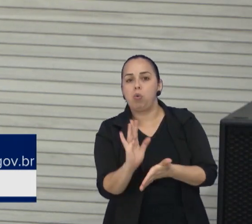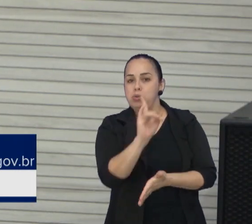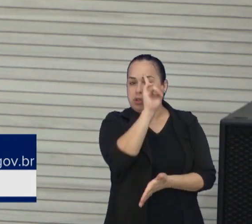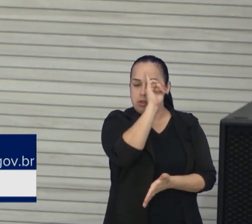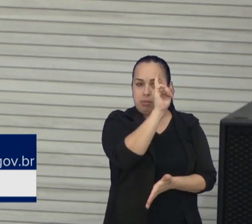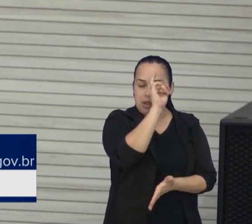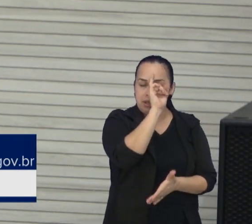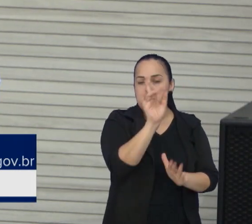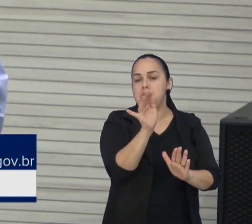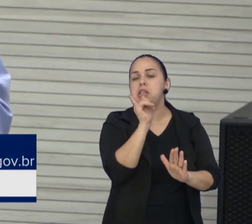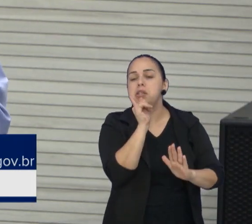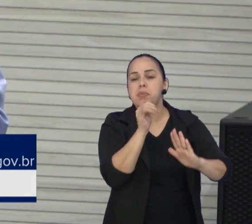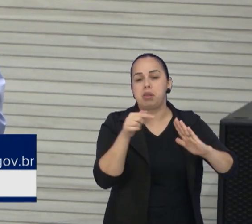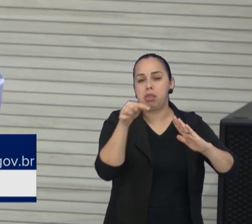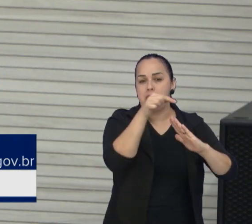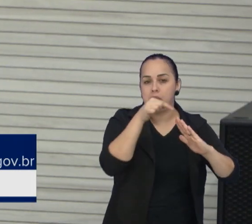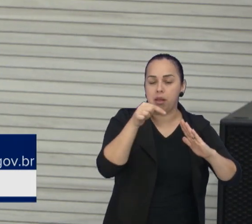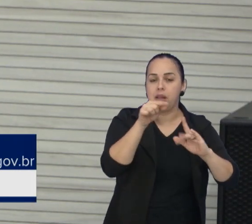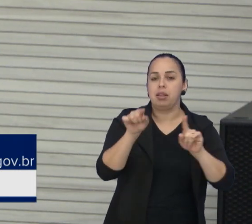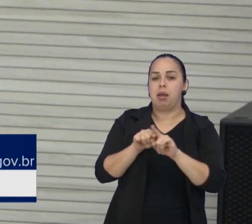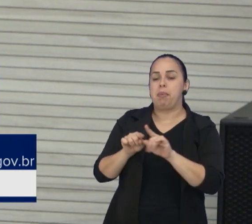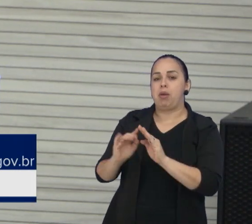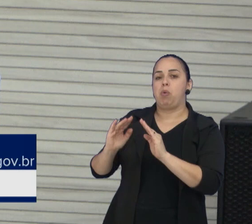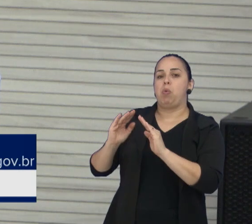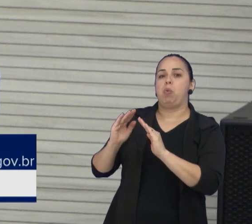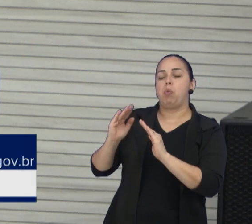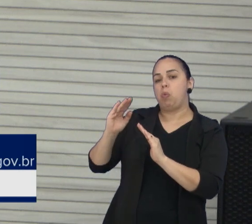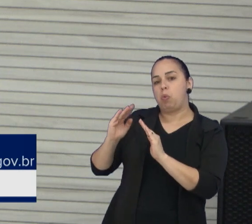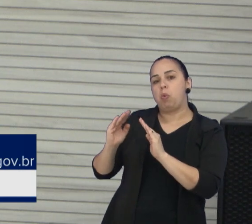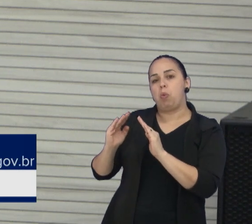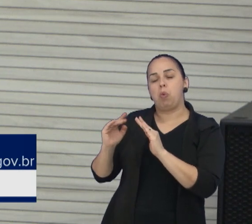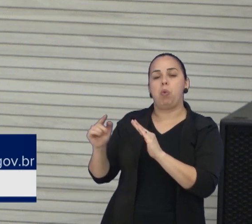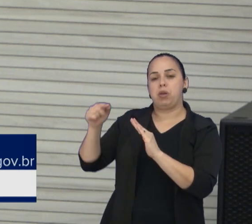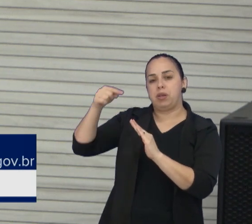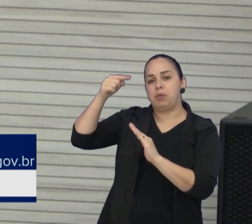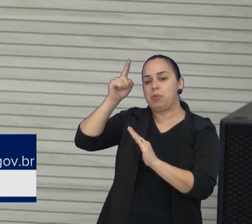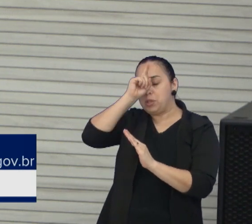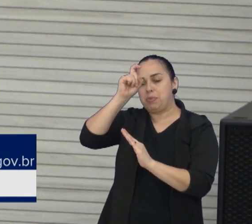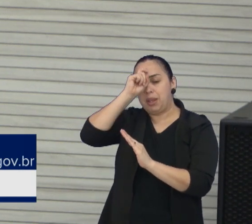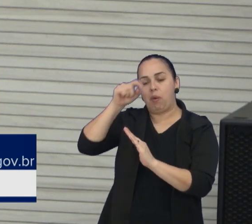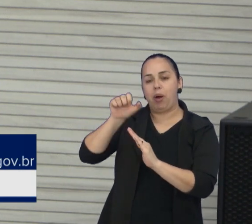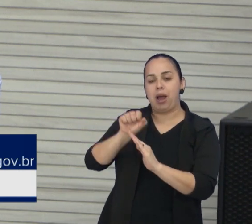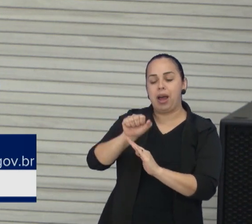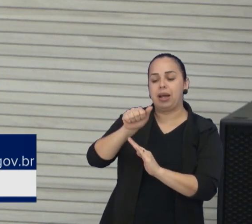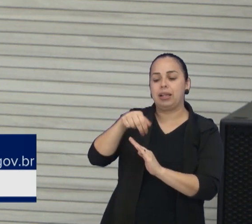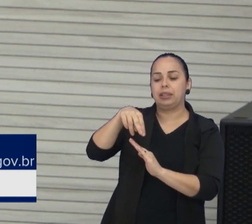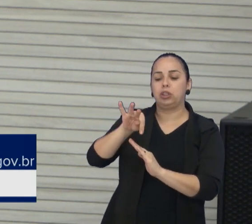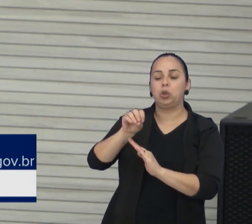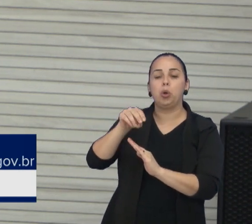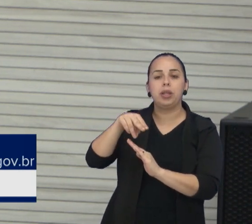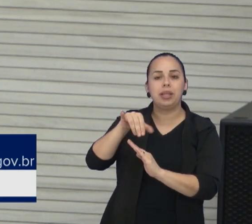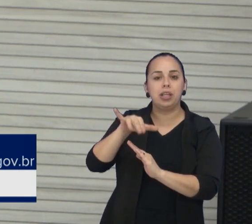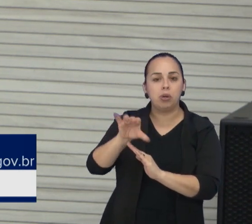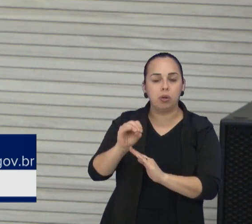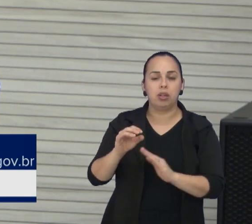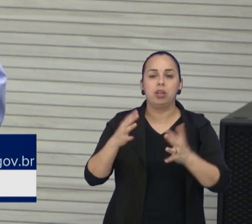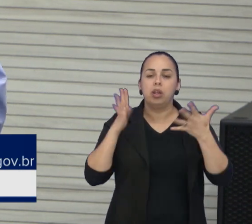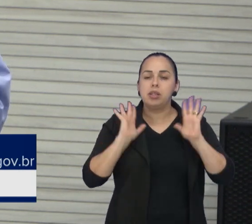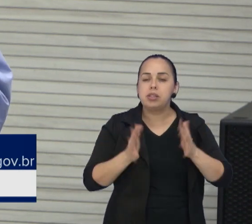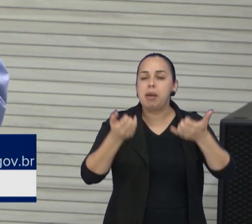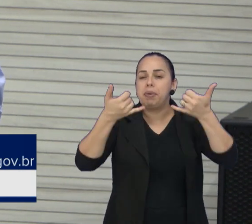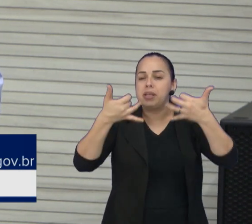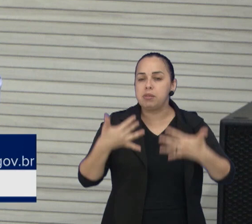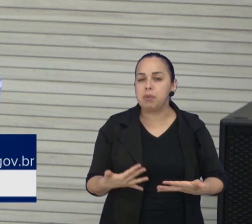público, né? Santa Casa, o Antoninho, que já foi um parceiro da prefeitura, já que tudo que a gente fala na saúde,